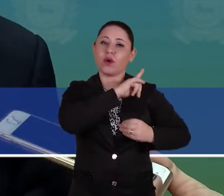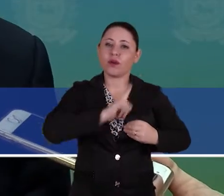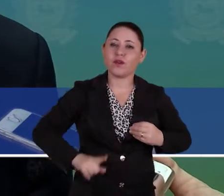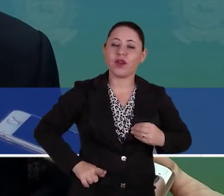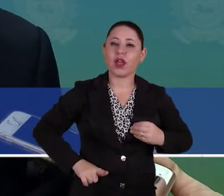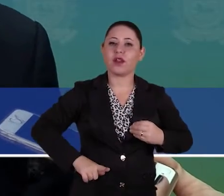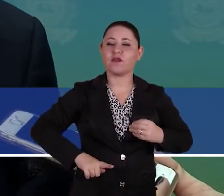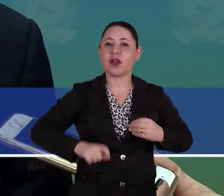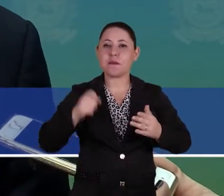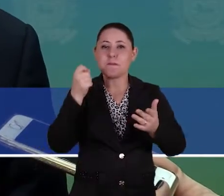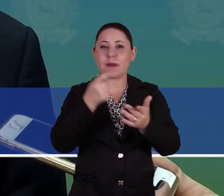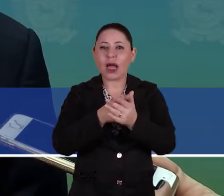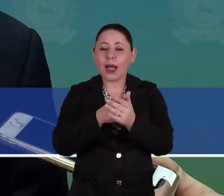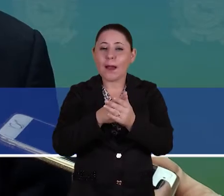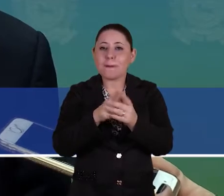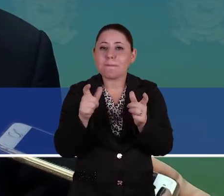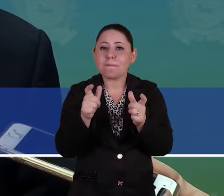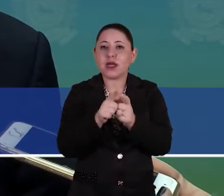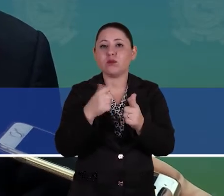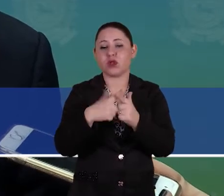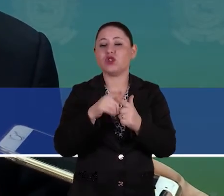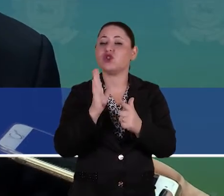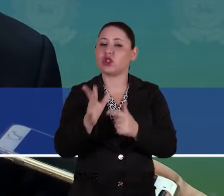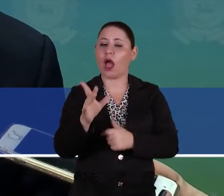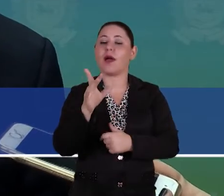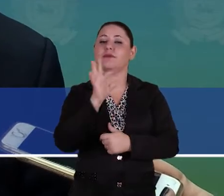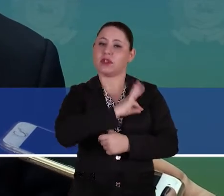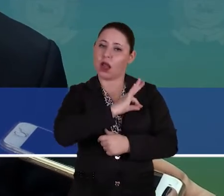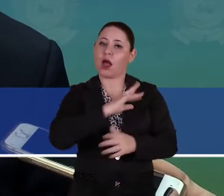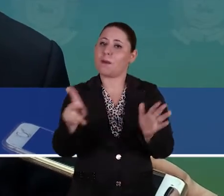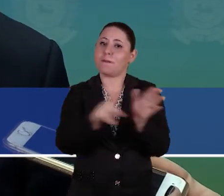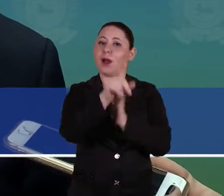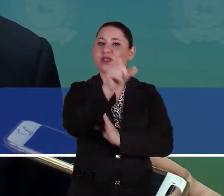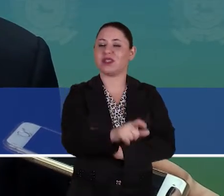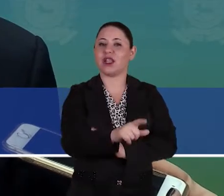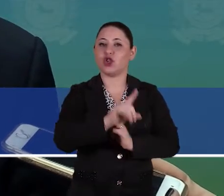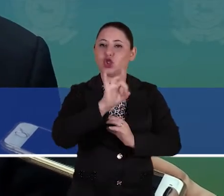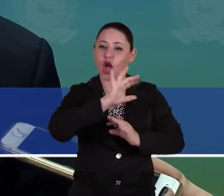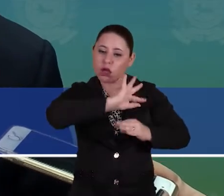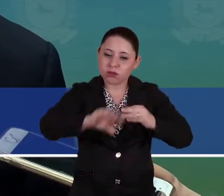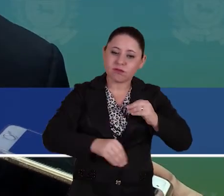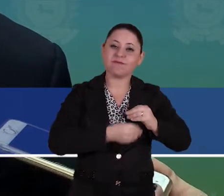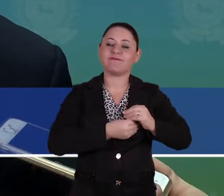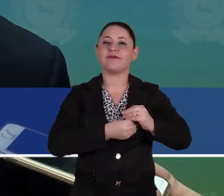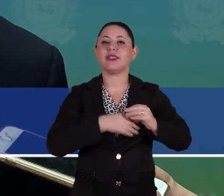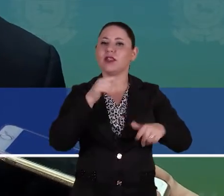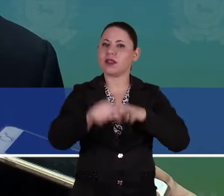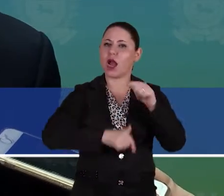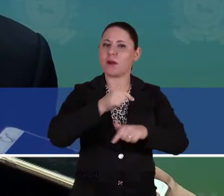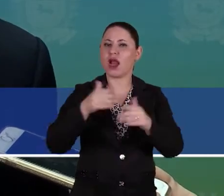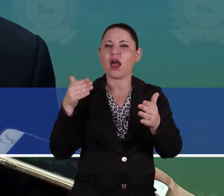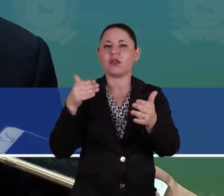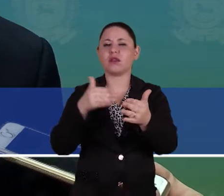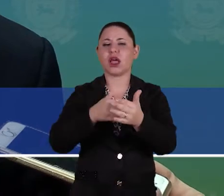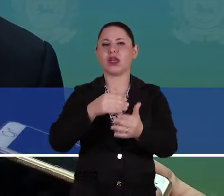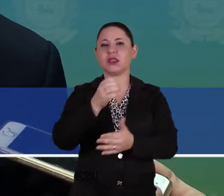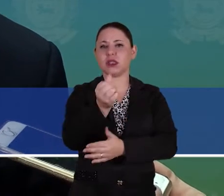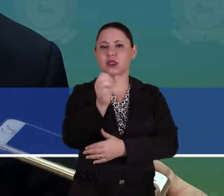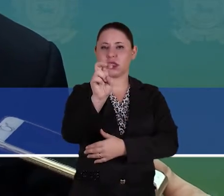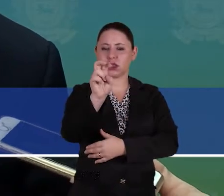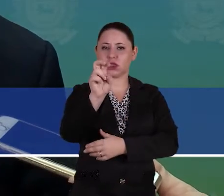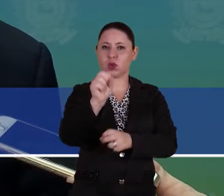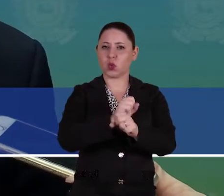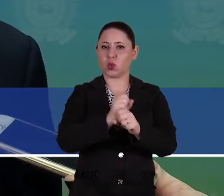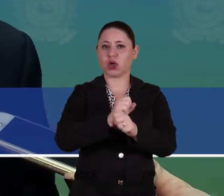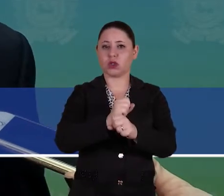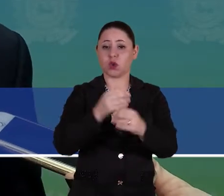custo menor com esse policial, já que paga os encargos, já paga o salário, faz a complementação e tem ele trabalhando até os 65